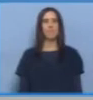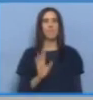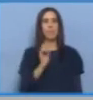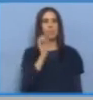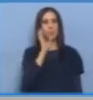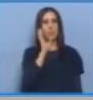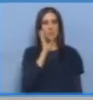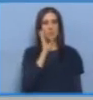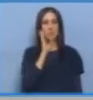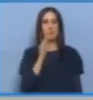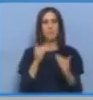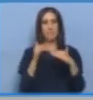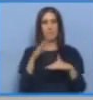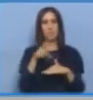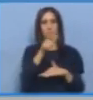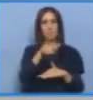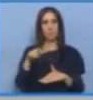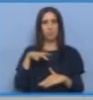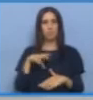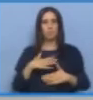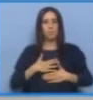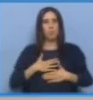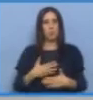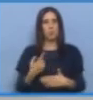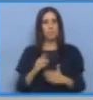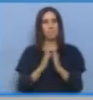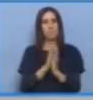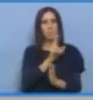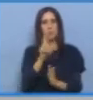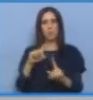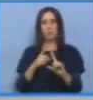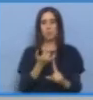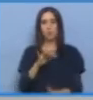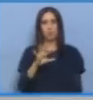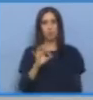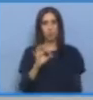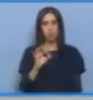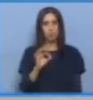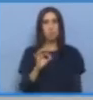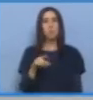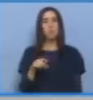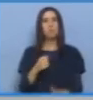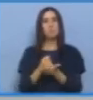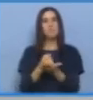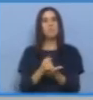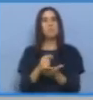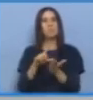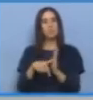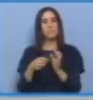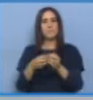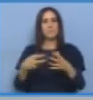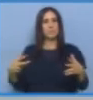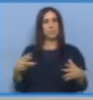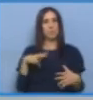Olá, muito boa tarde. Mais de 1000 portugueses fazem voluntariado missionário em 2018. A crescente aposta em projetos de longa duração em